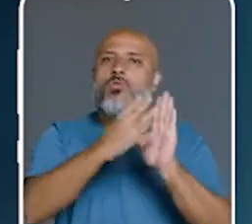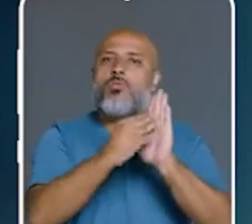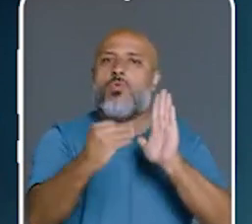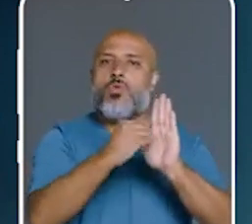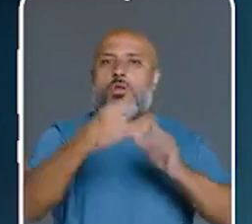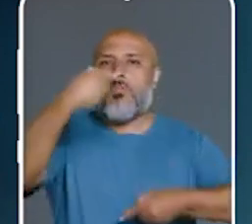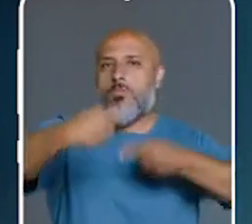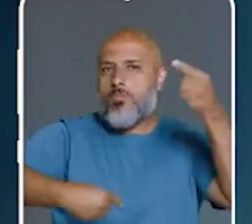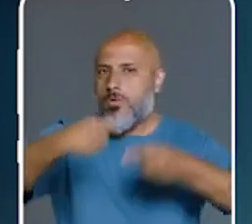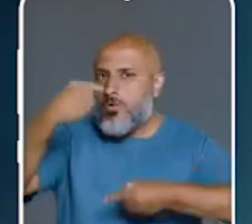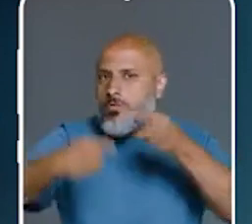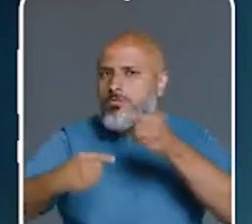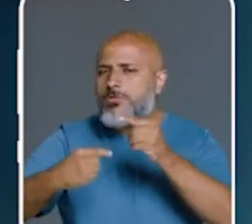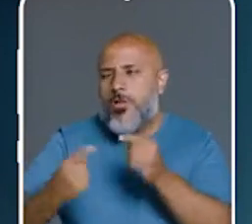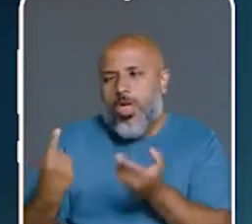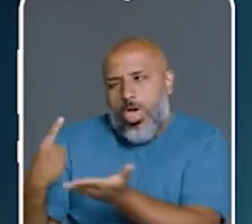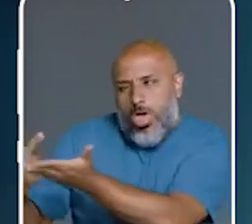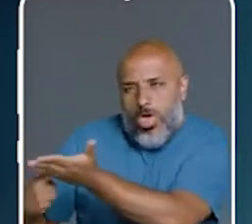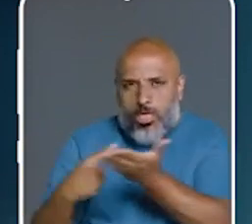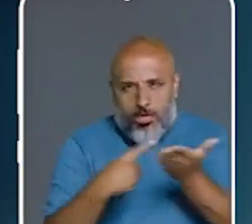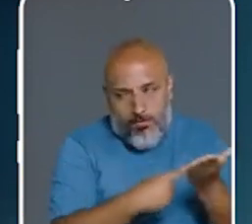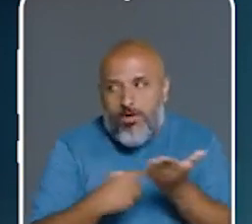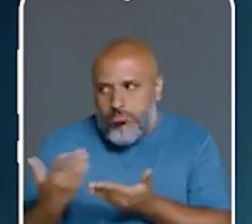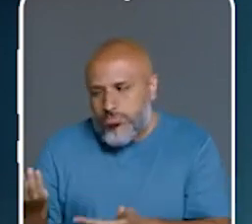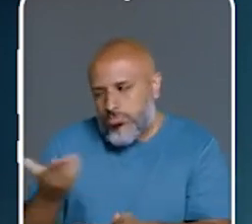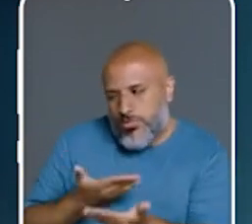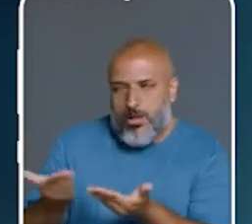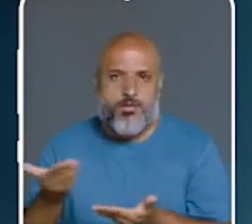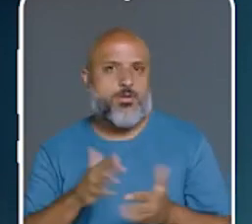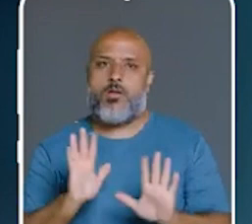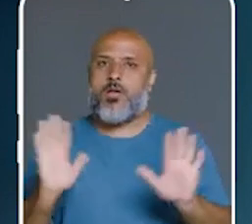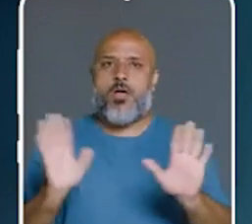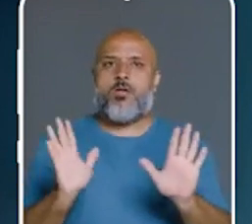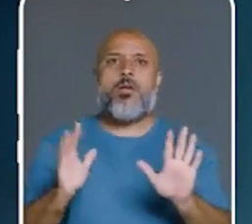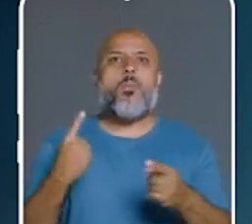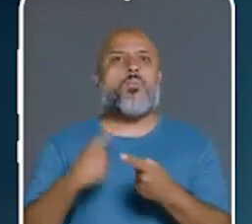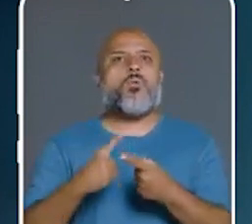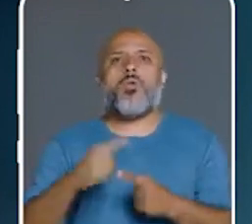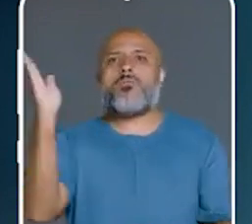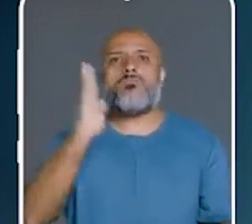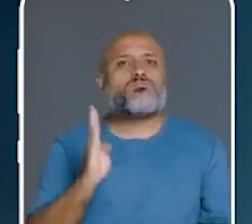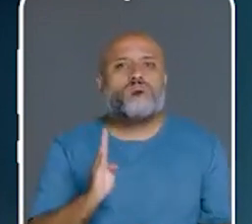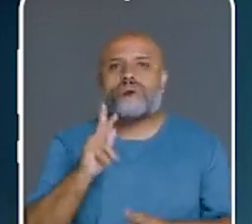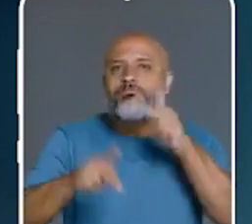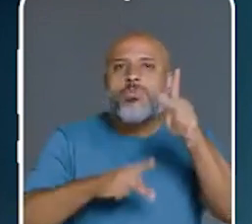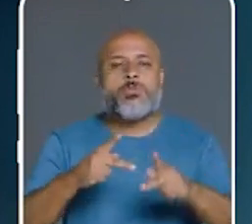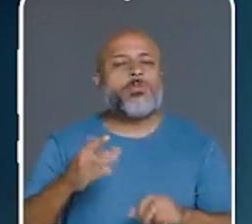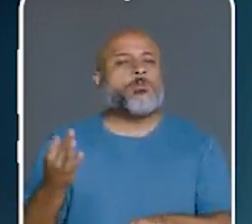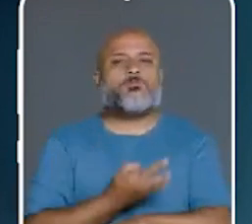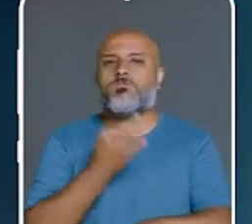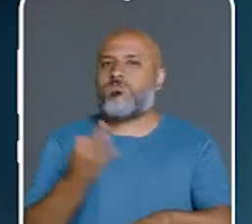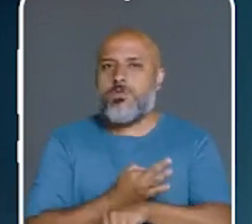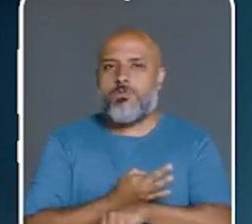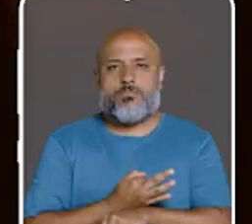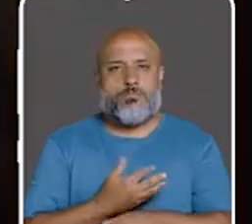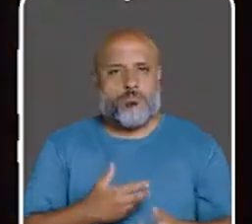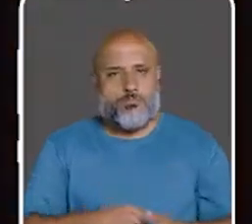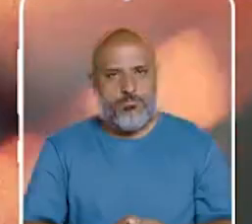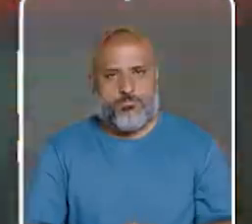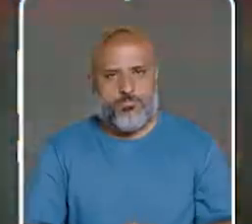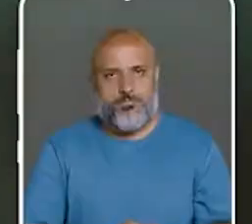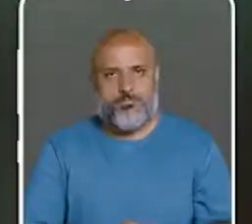esse modelo político baseado no conchavo e no toma lá da cá, porque o brasileiro não aguenta mais tanta